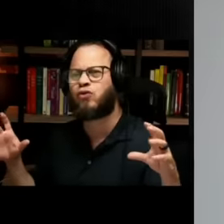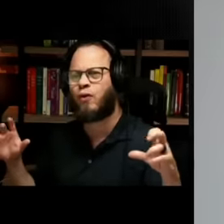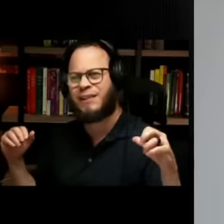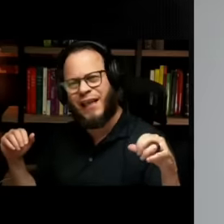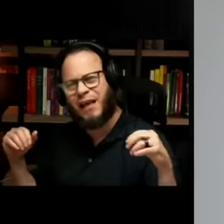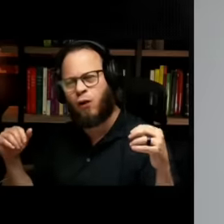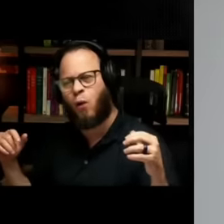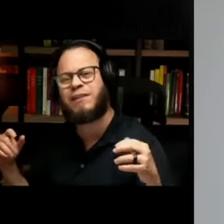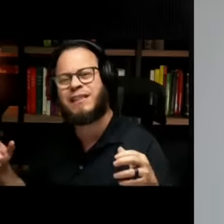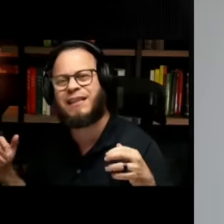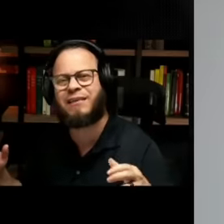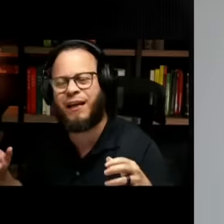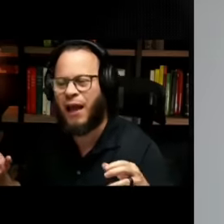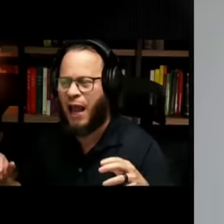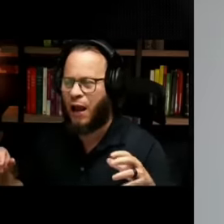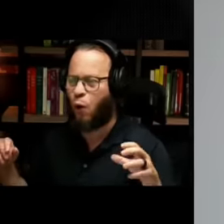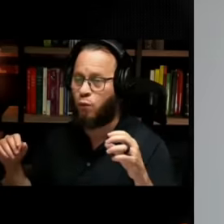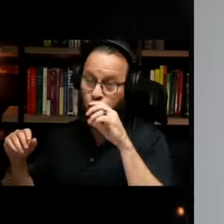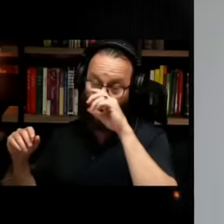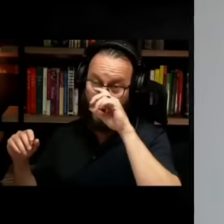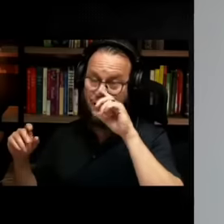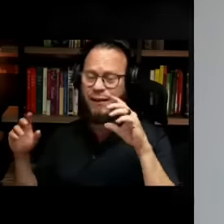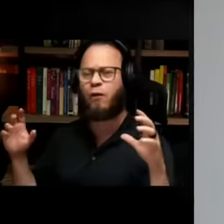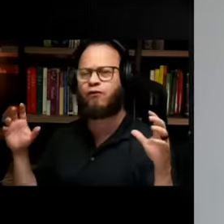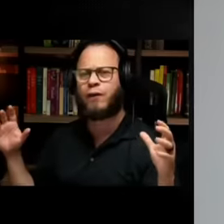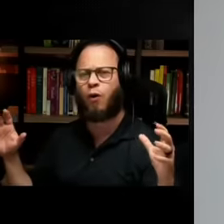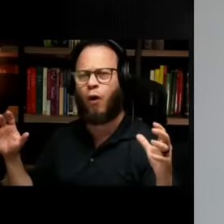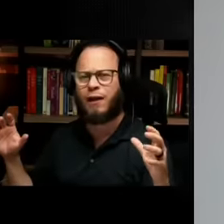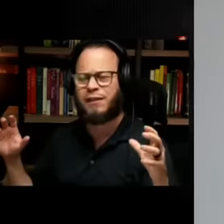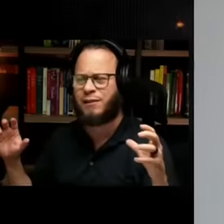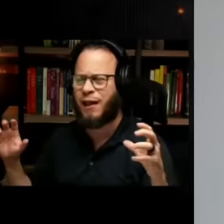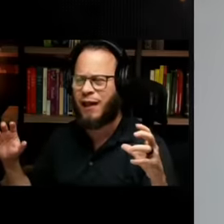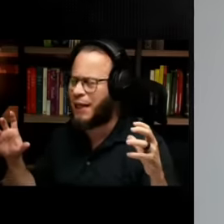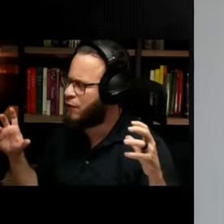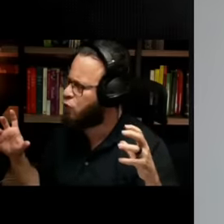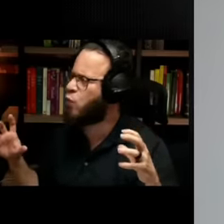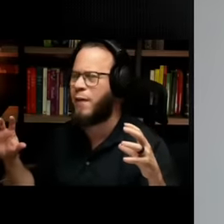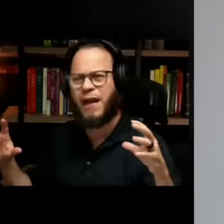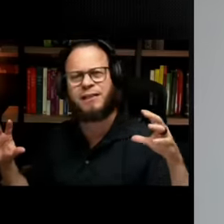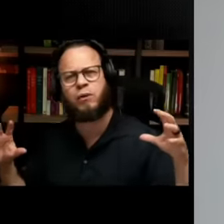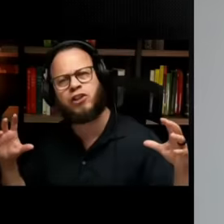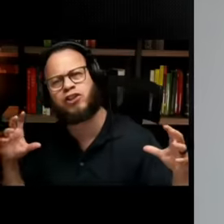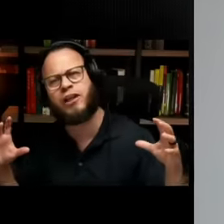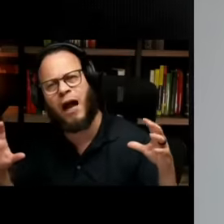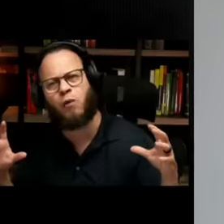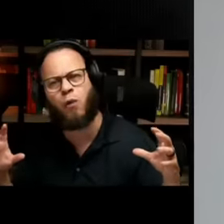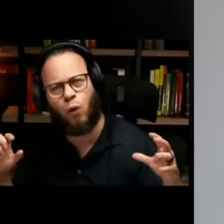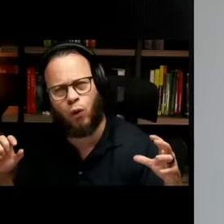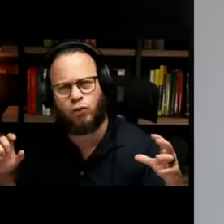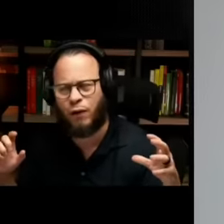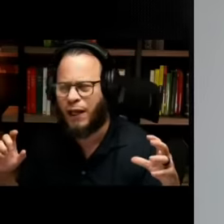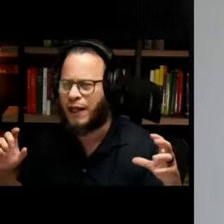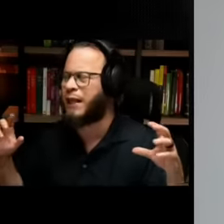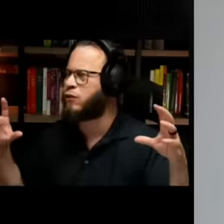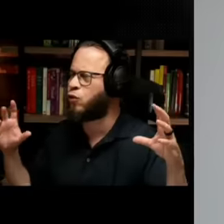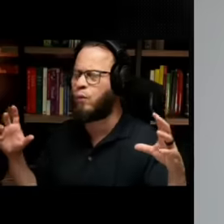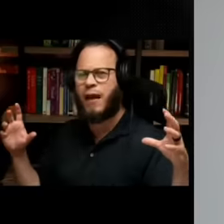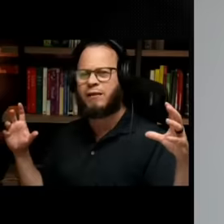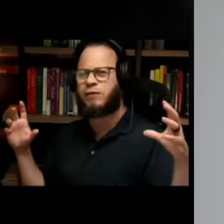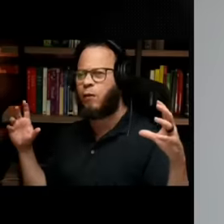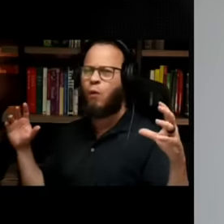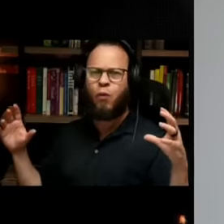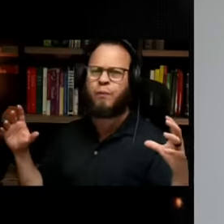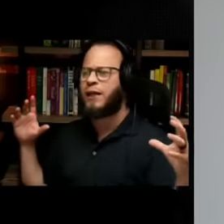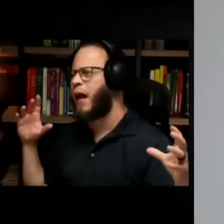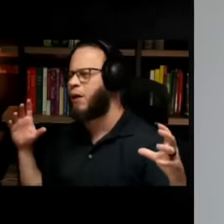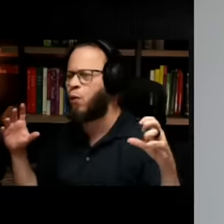dos dois quer conceder. É como dois alfa dogs e eles começam a cheirar um ao outro e eles